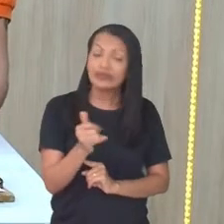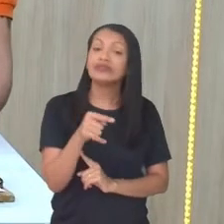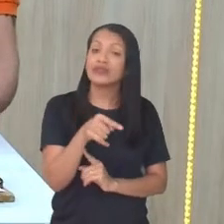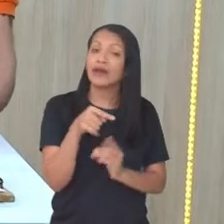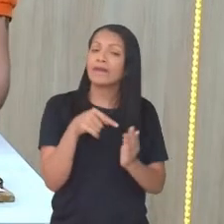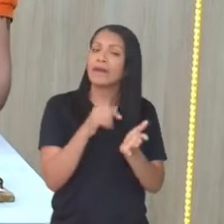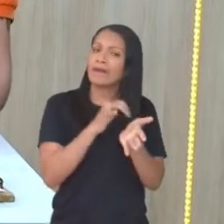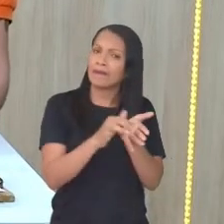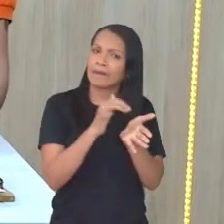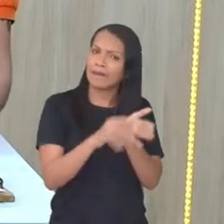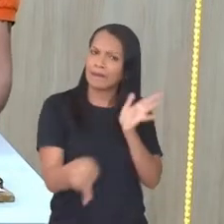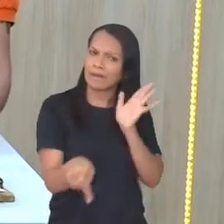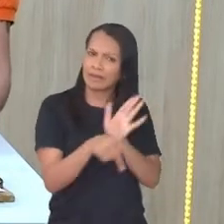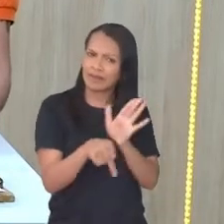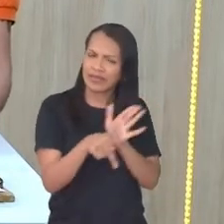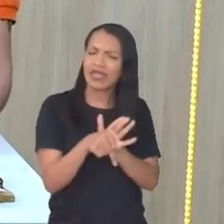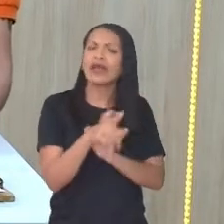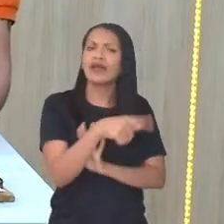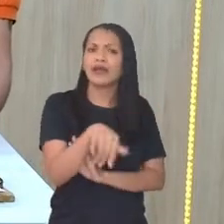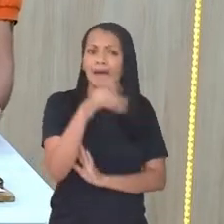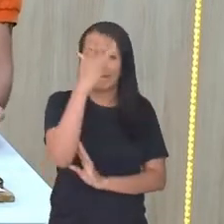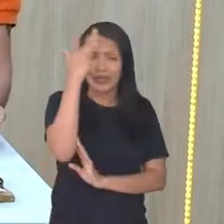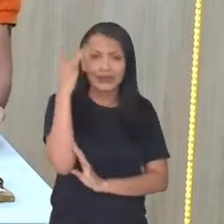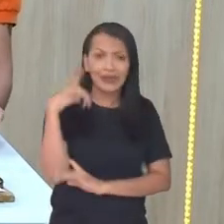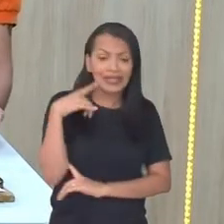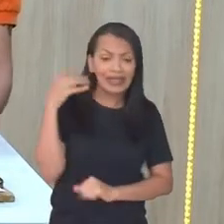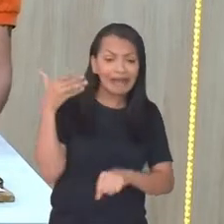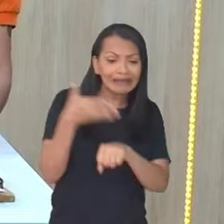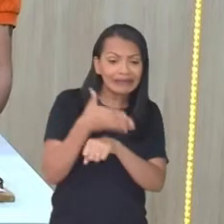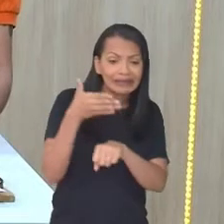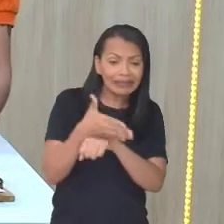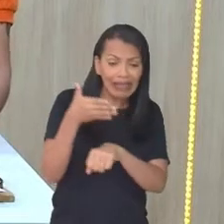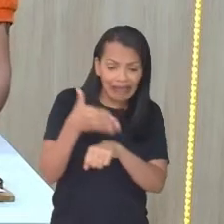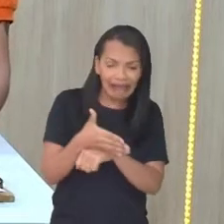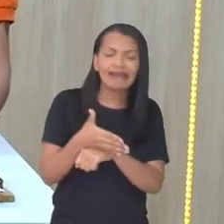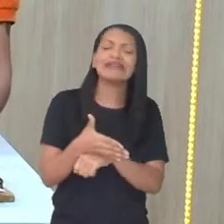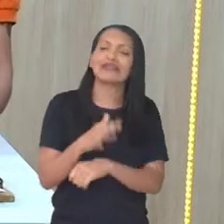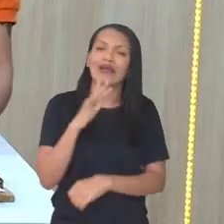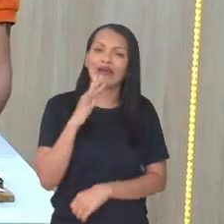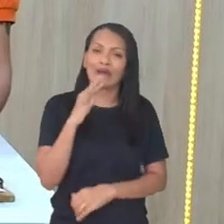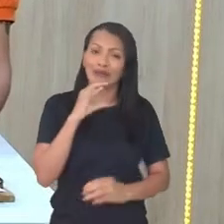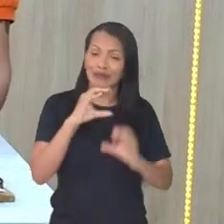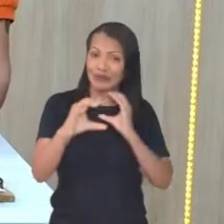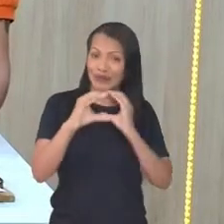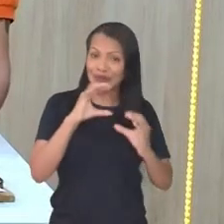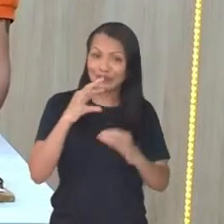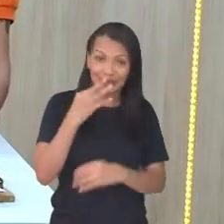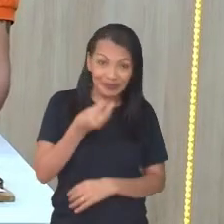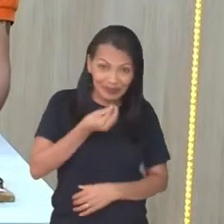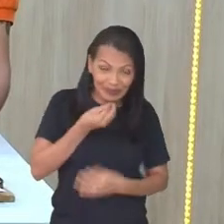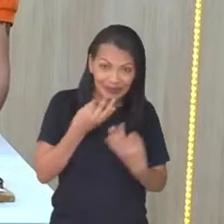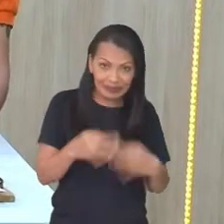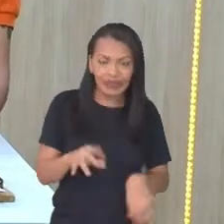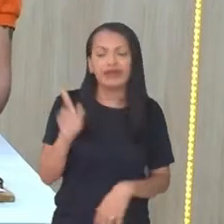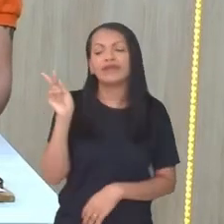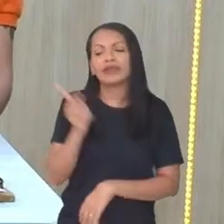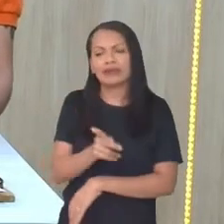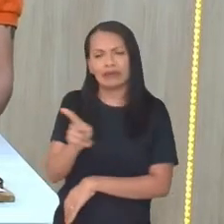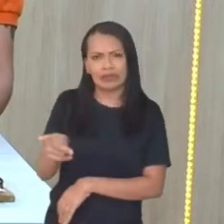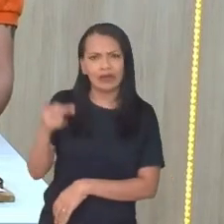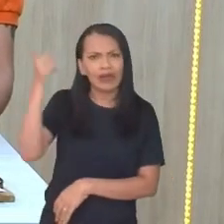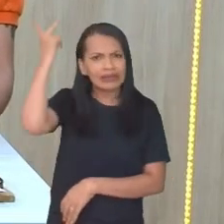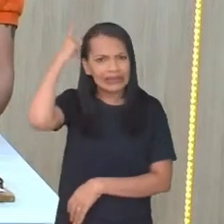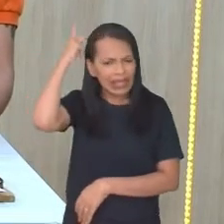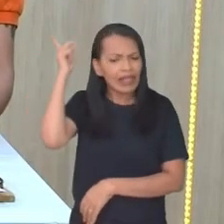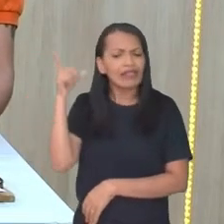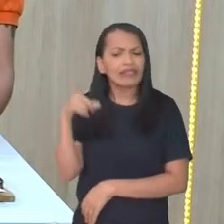que as pessoas tenham acesso à informação e se comuniquem cada vez melhor, né, Vivi? E é engraçado pensar também, porque você está falando, professora Patrícia, que tem muito